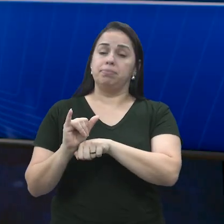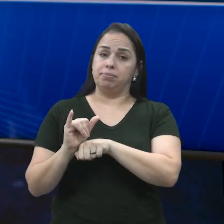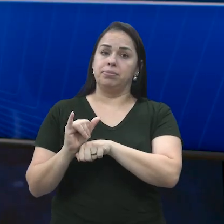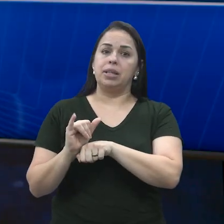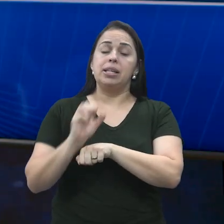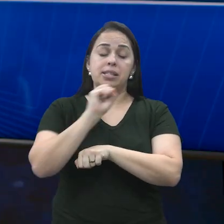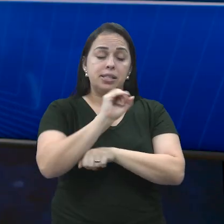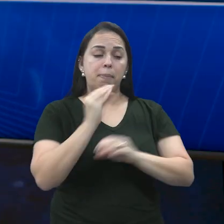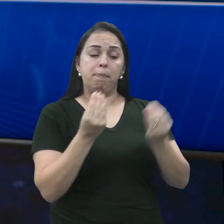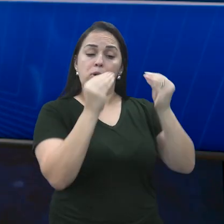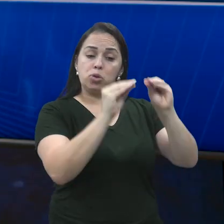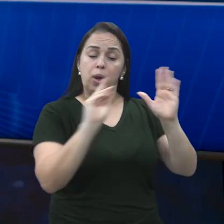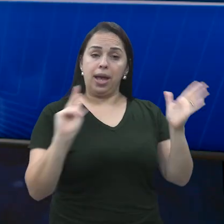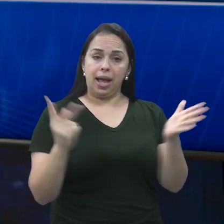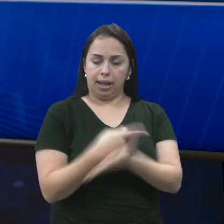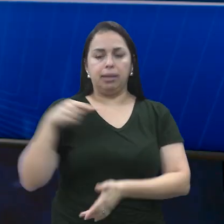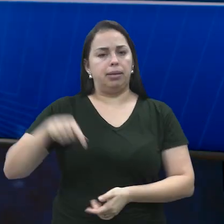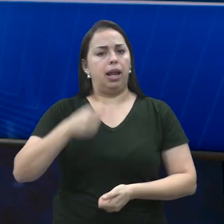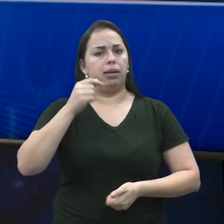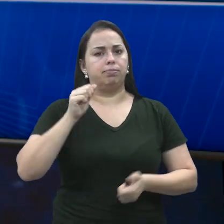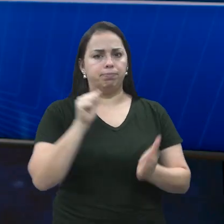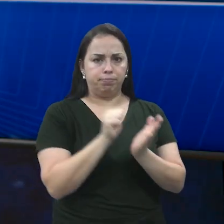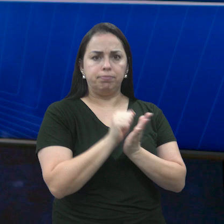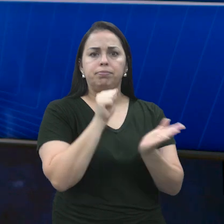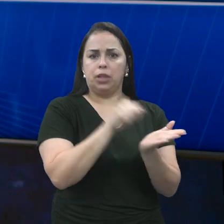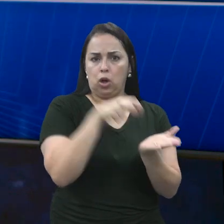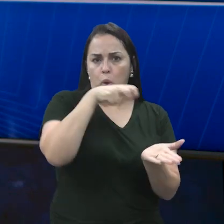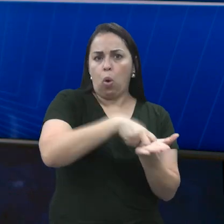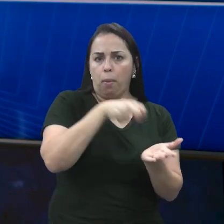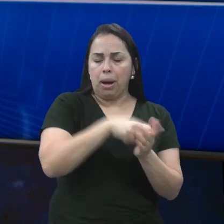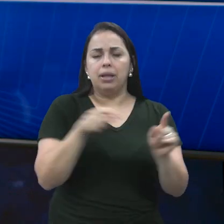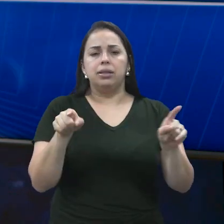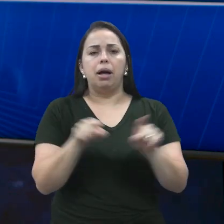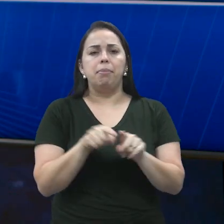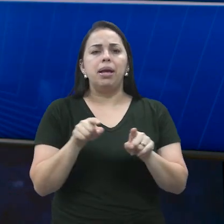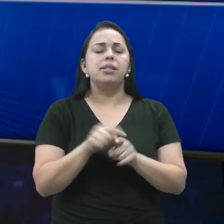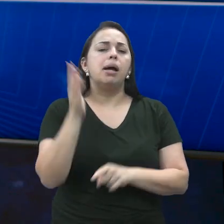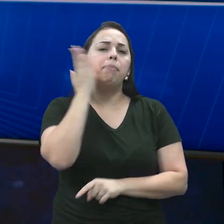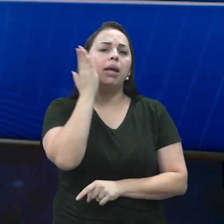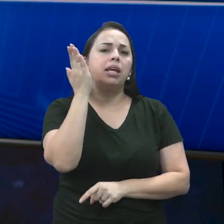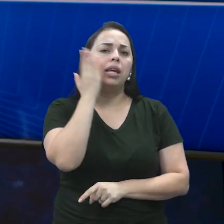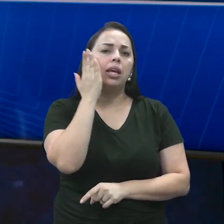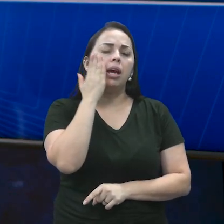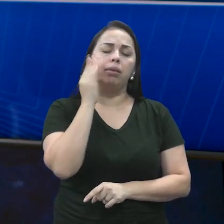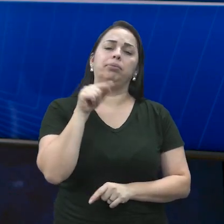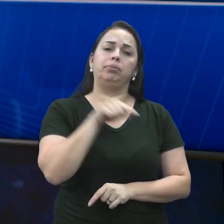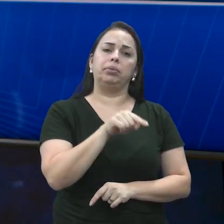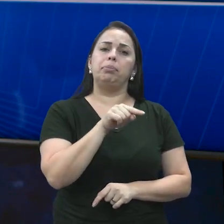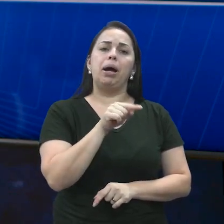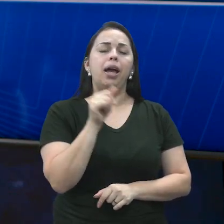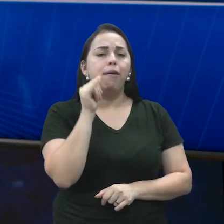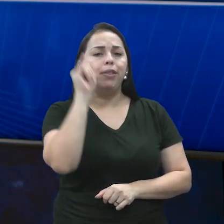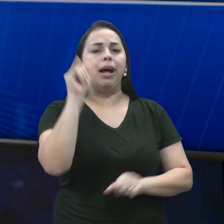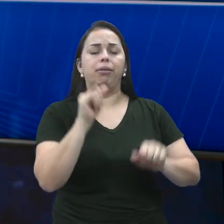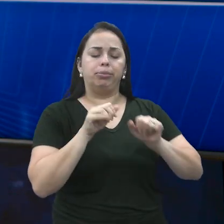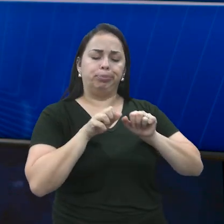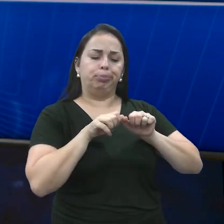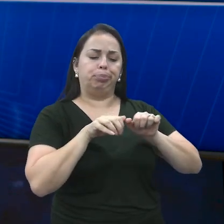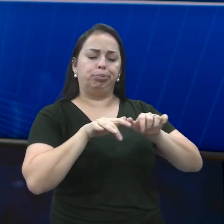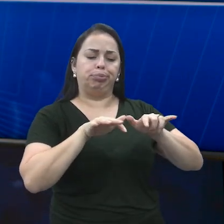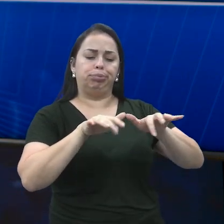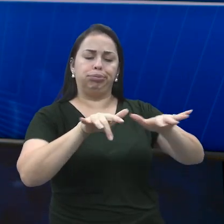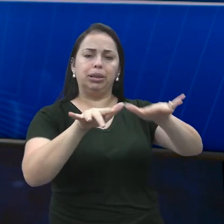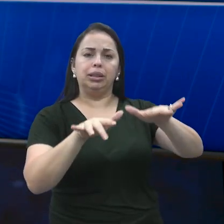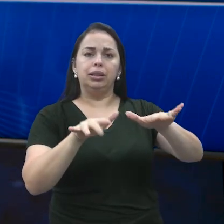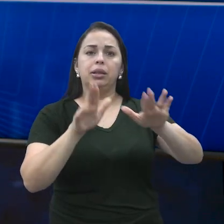reativas, ou mesmo que analise os riscos de como os algoritmos estão impulsionando esses conteúdos para evitar a propagação